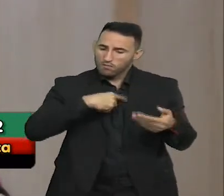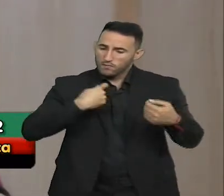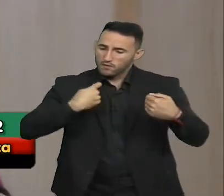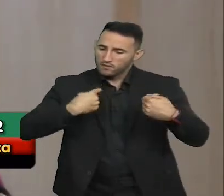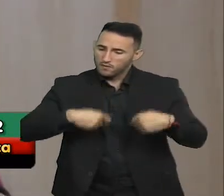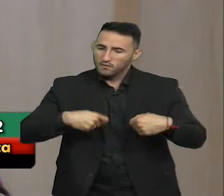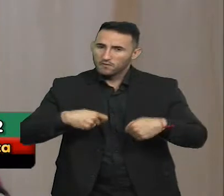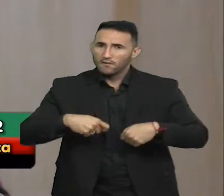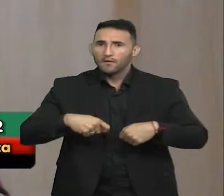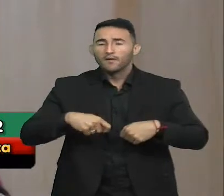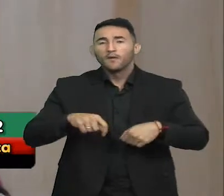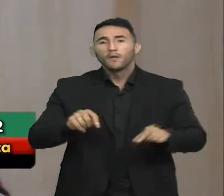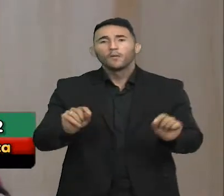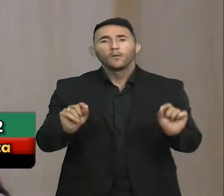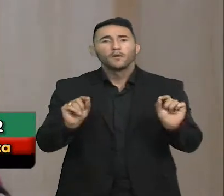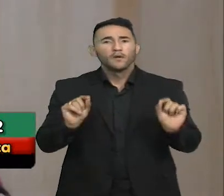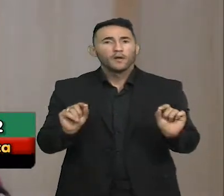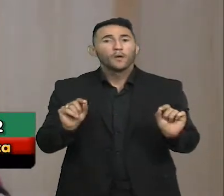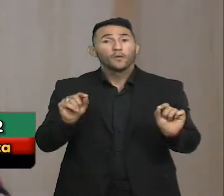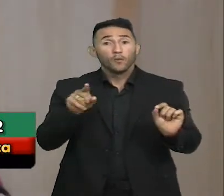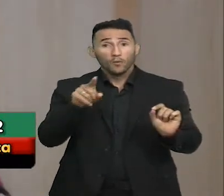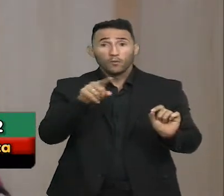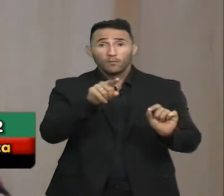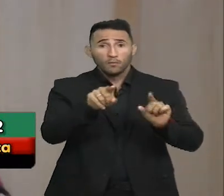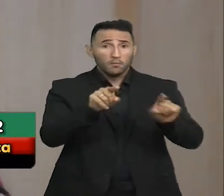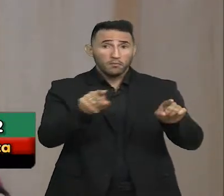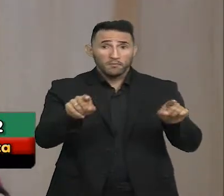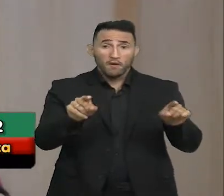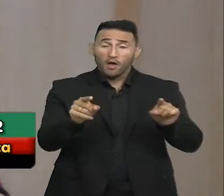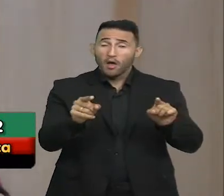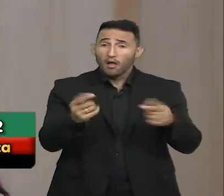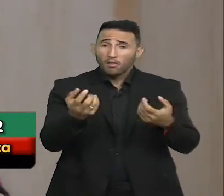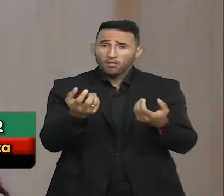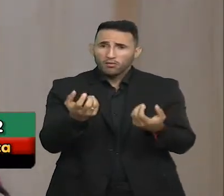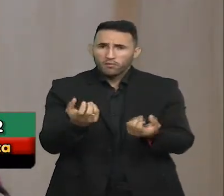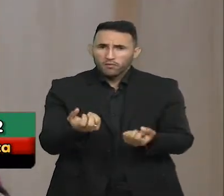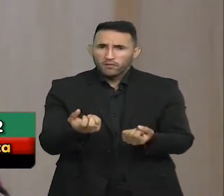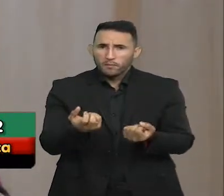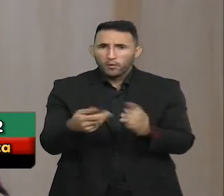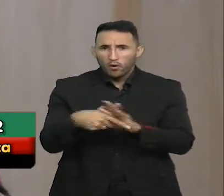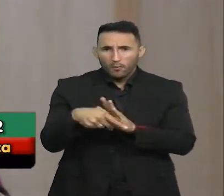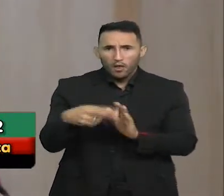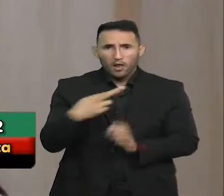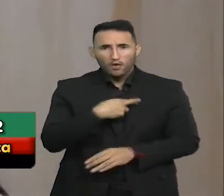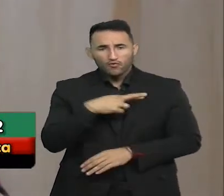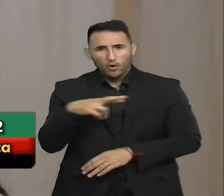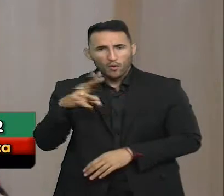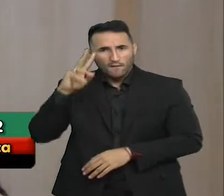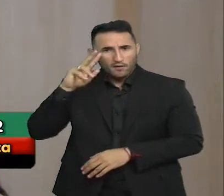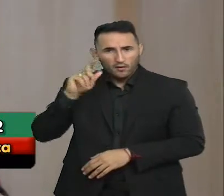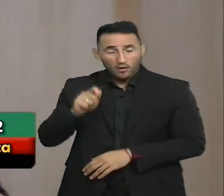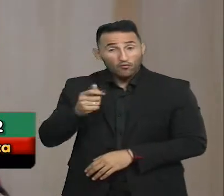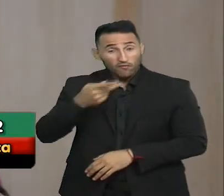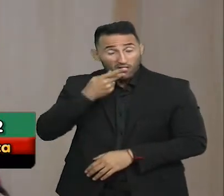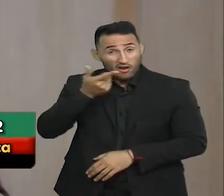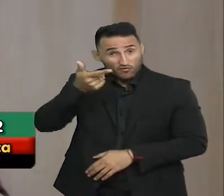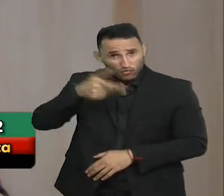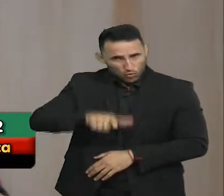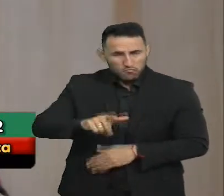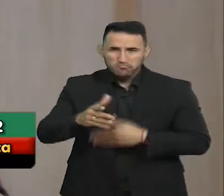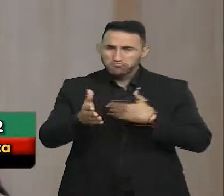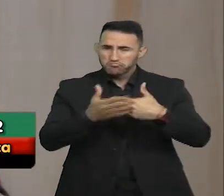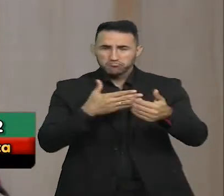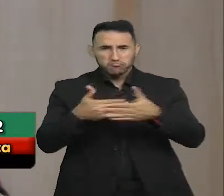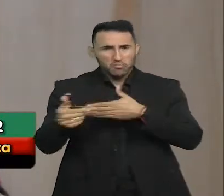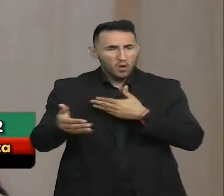precisamos, que os adeptos, que os praticantes de matriz africana, né, eu volto a dizer, independente